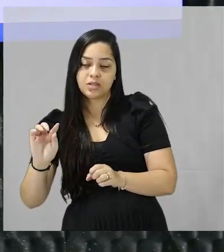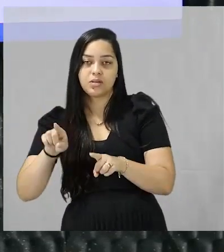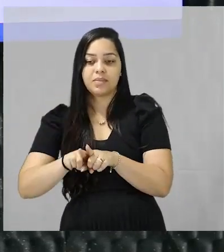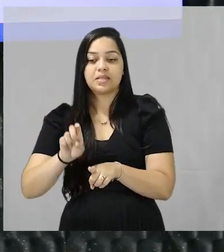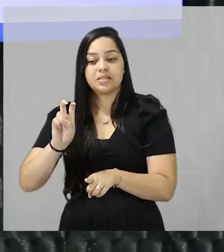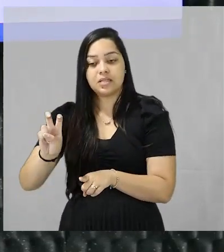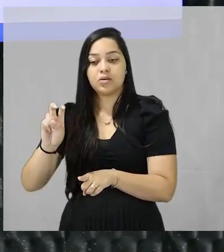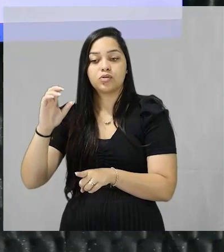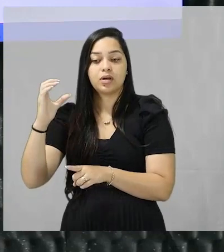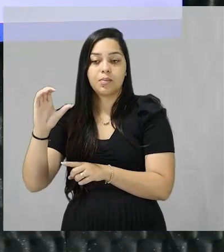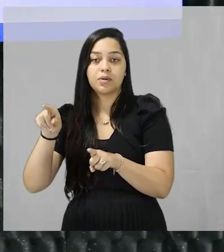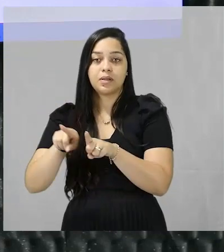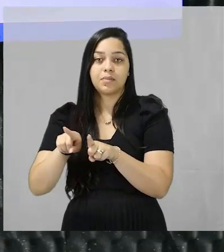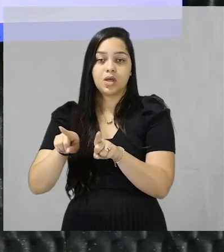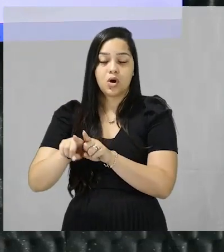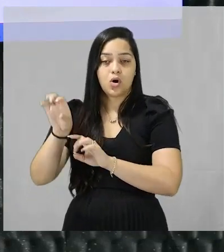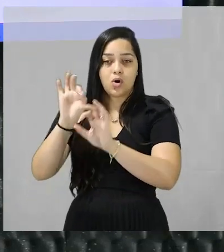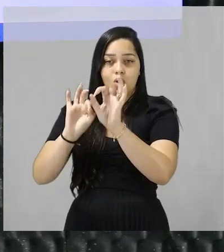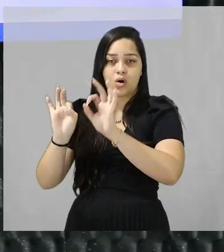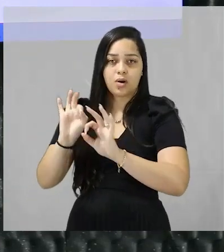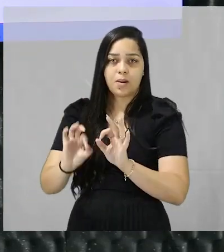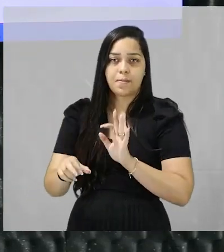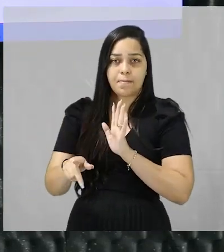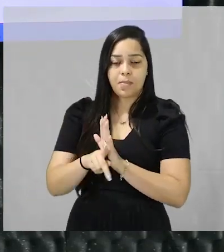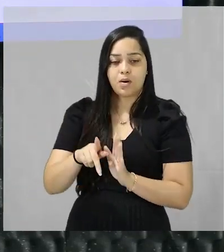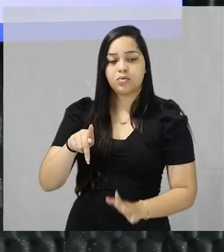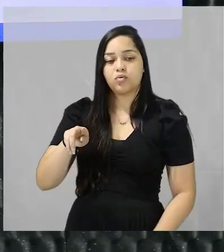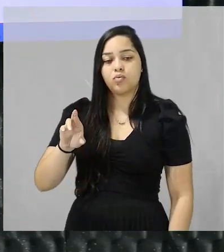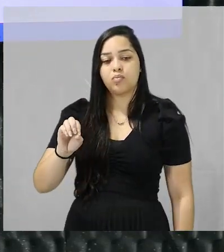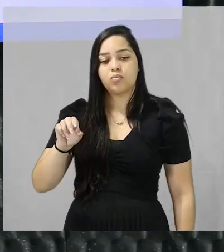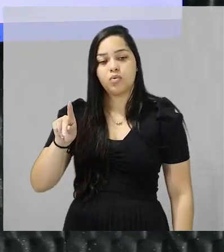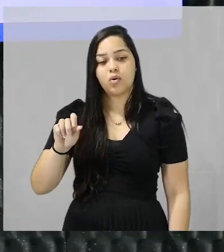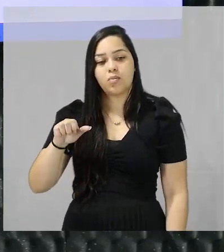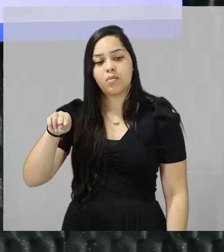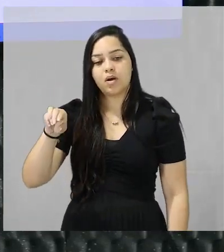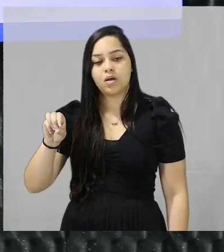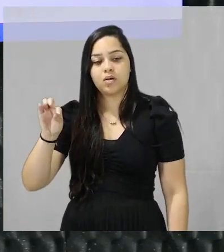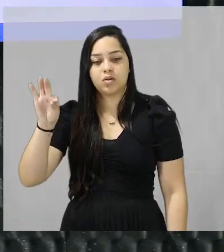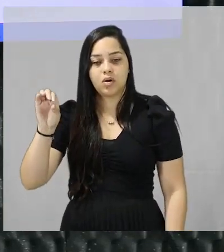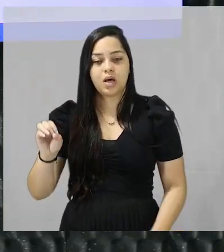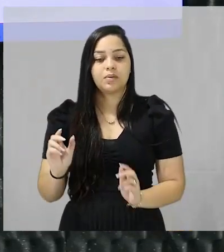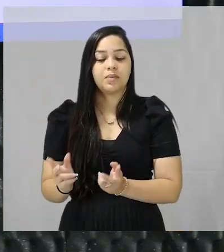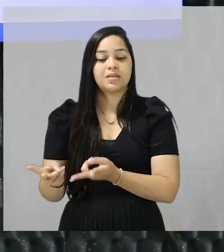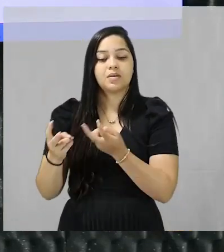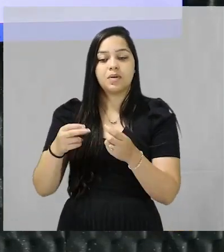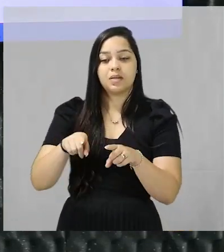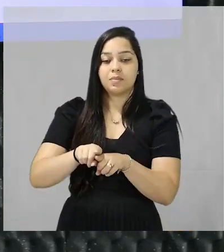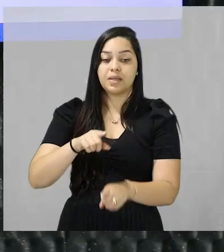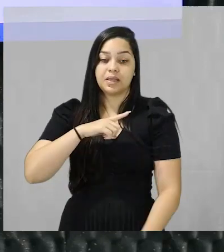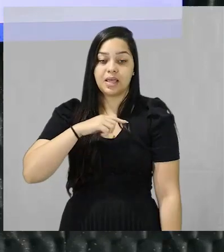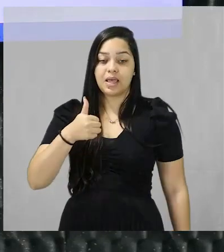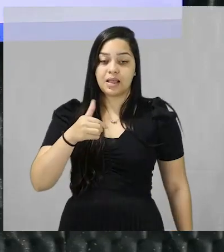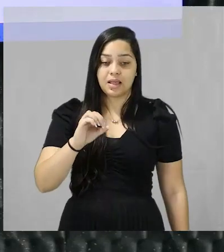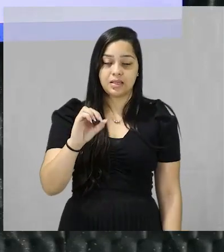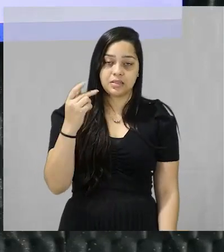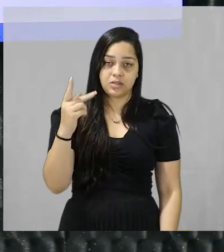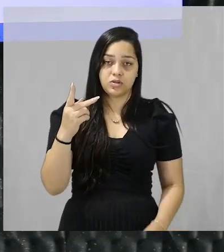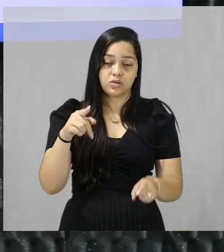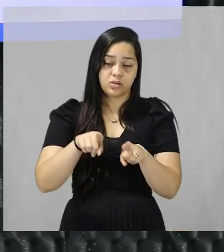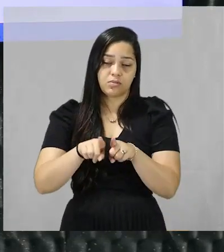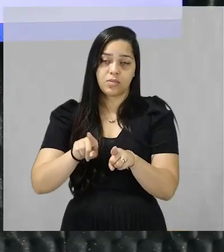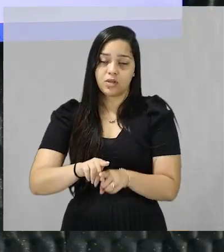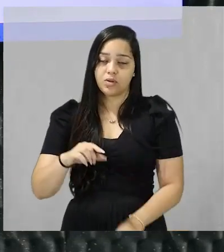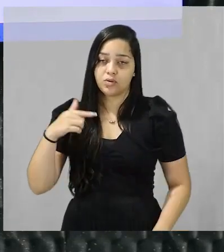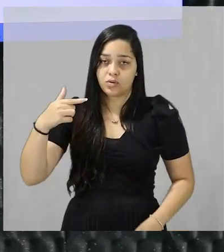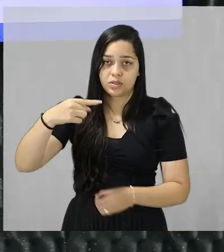E montando a estrutura do propanoato de etila, nós vamos perceber que ele vai ter 10 hidrogênios e também 2